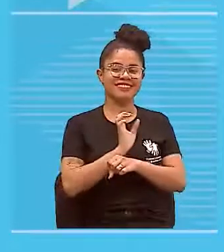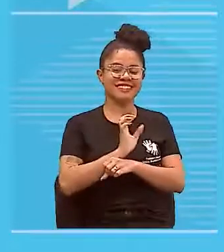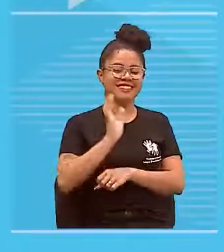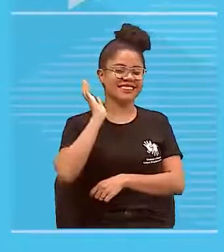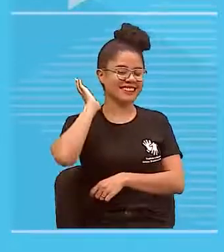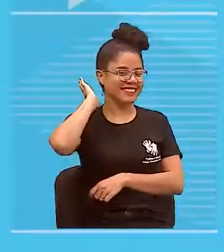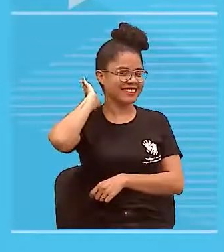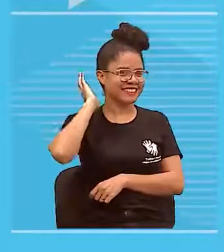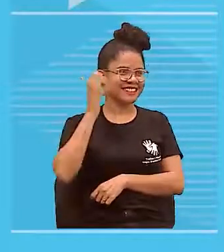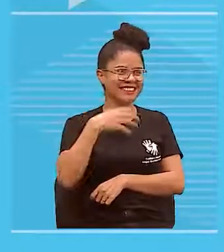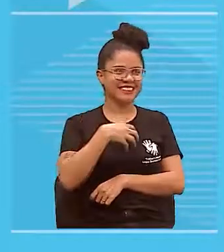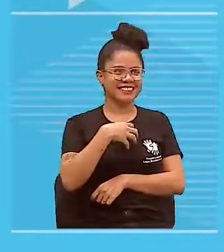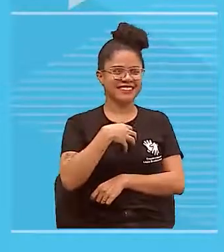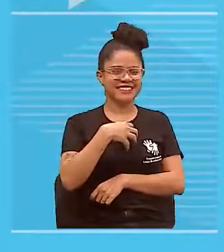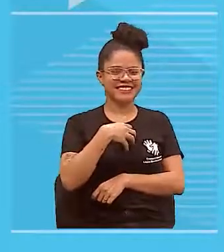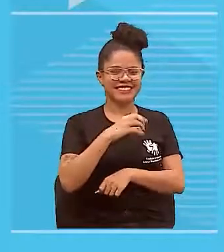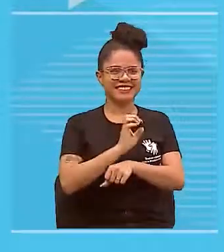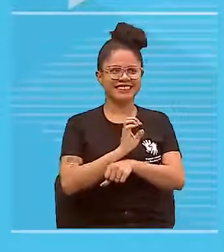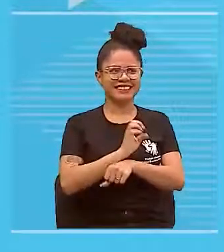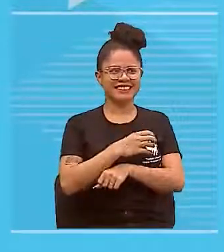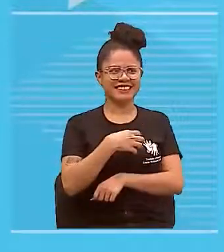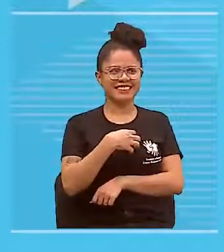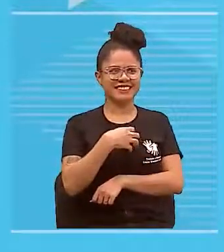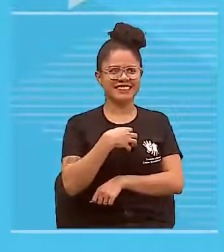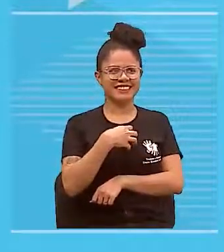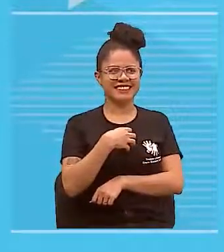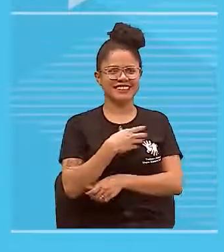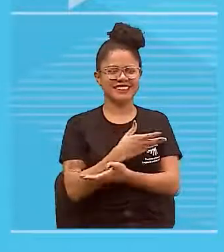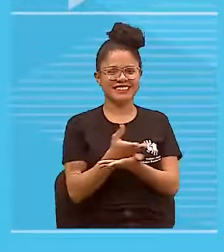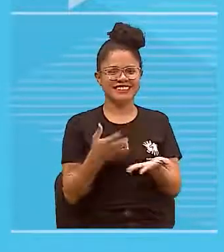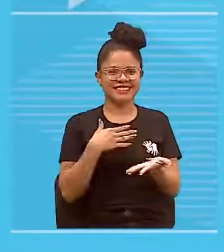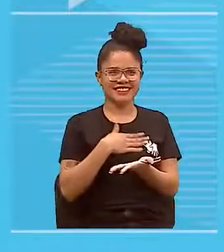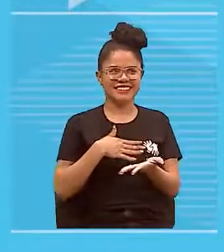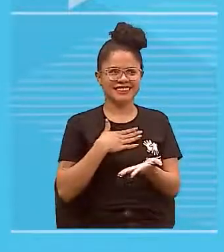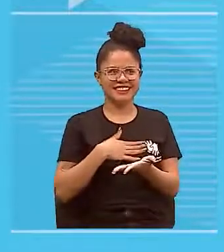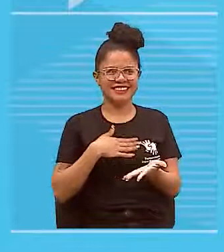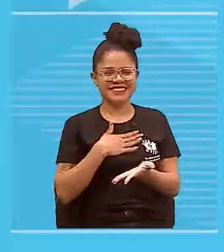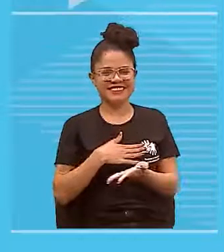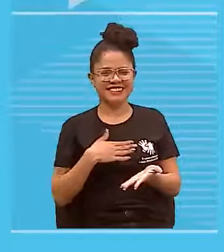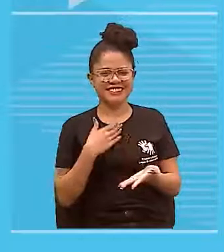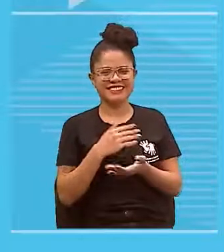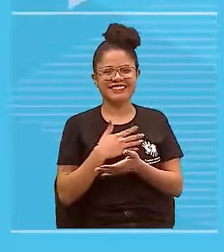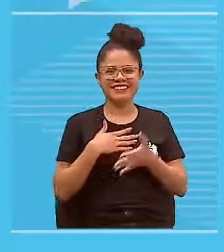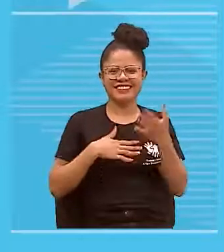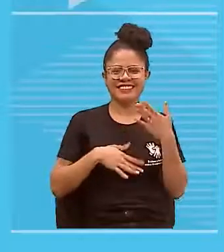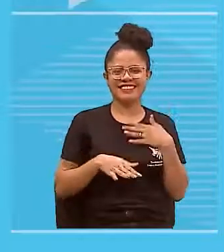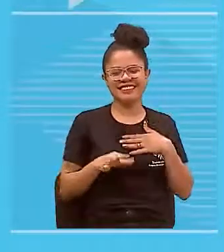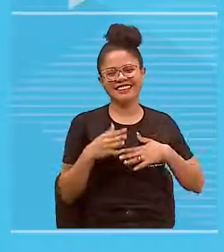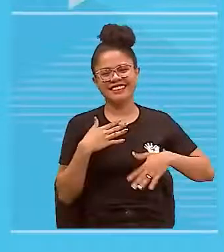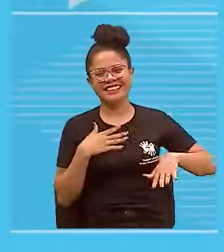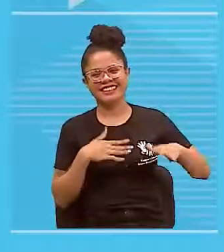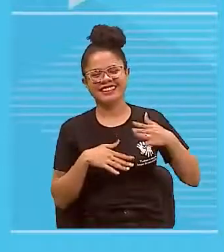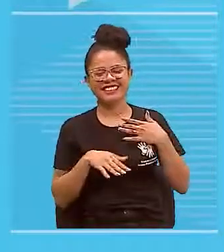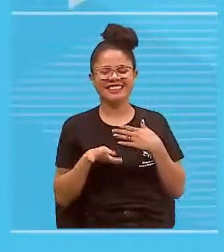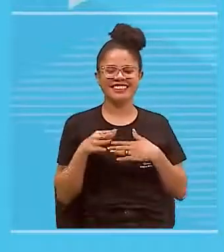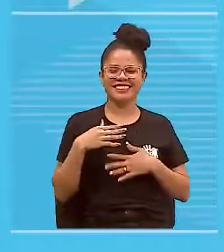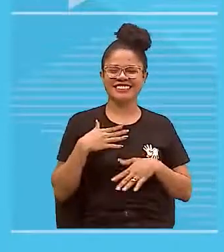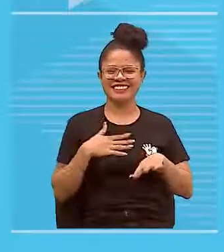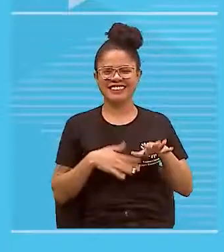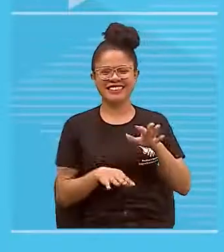é verdade né que baiano gosta de falar manso é meu rei eu estou